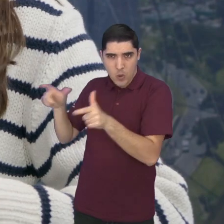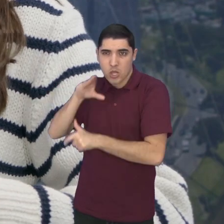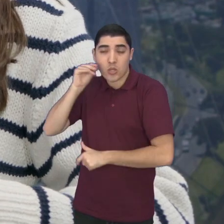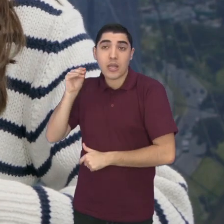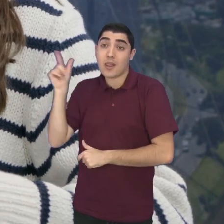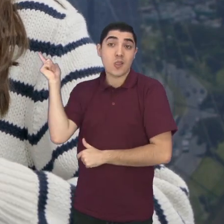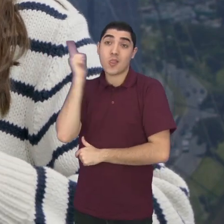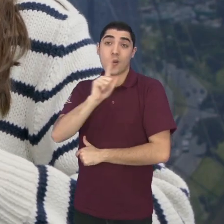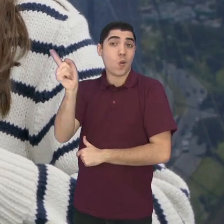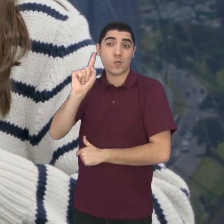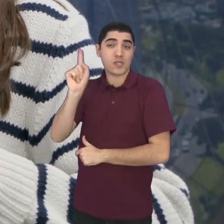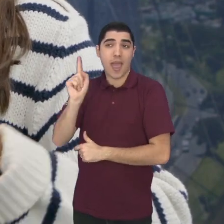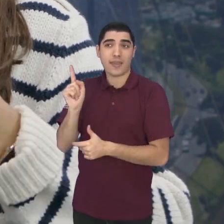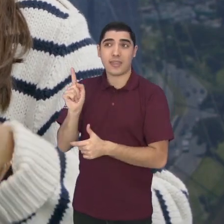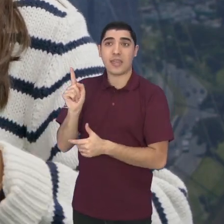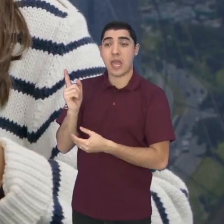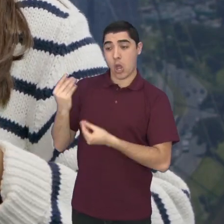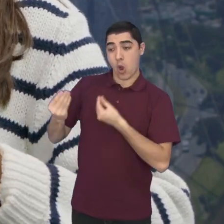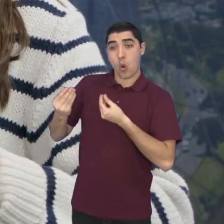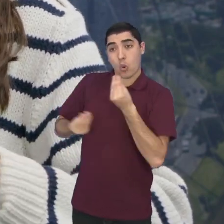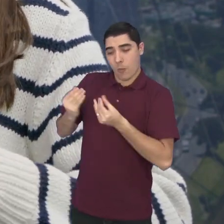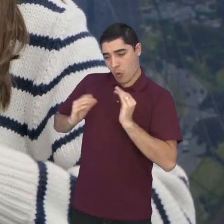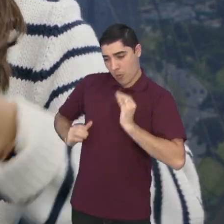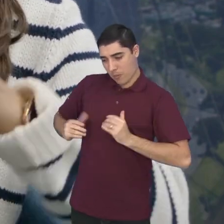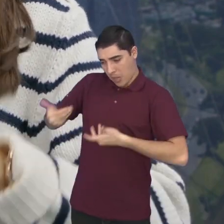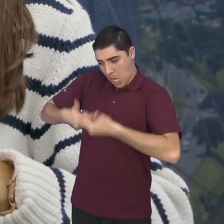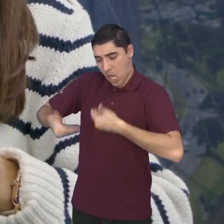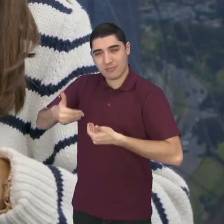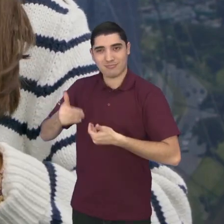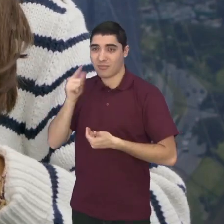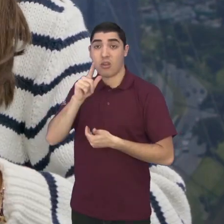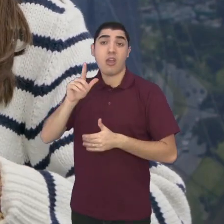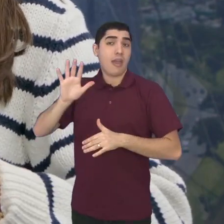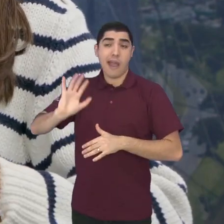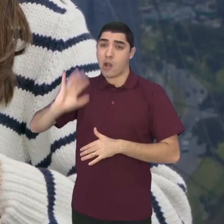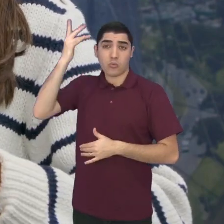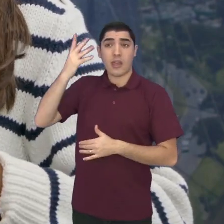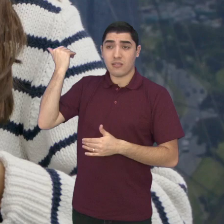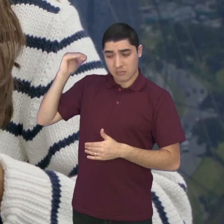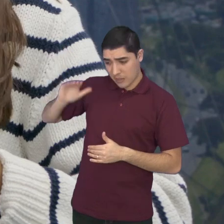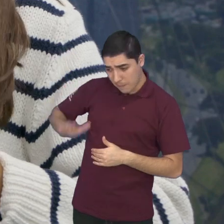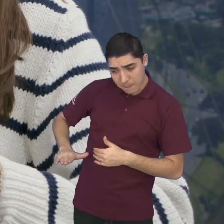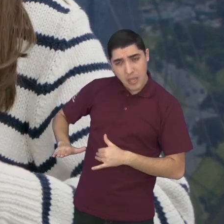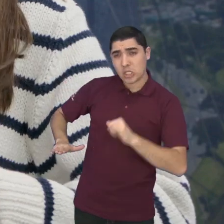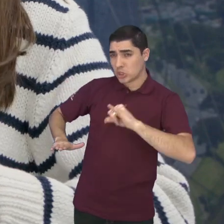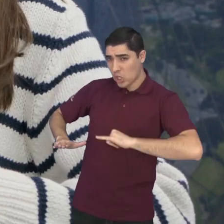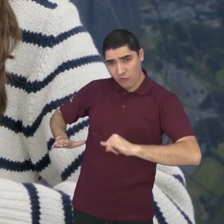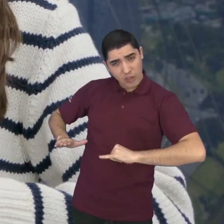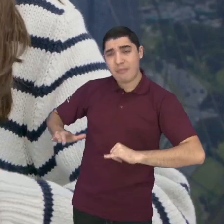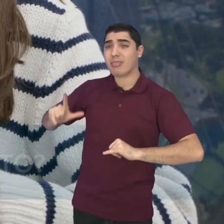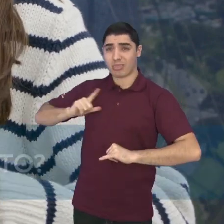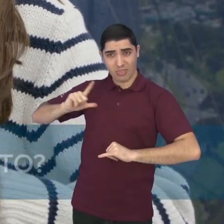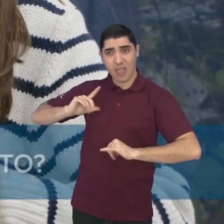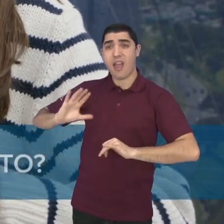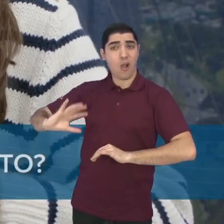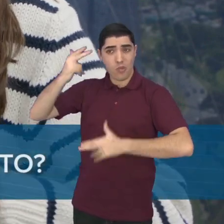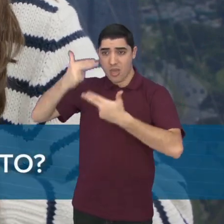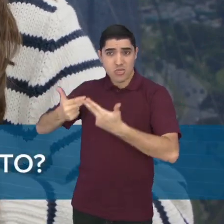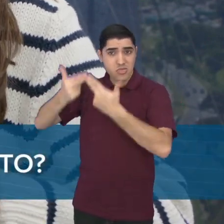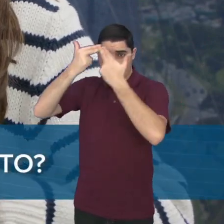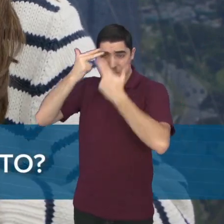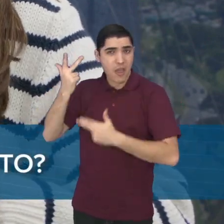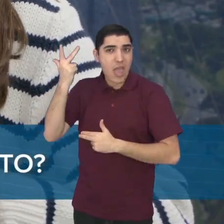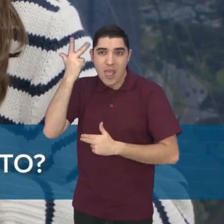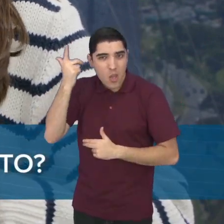é um aprendizado, né? Exatamente isso. Então a gente começa a ser frustrado desde criança, a lidar com sofrimento, e isso faz parte realmente desse